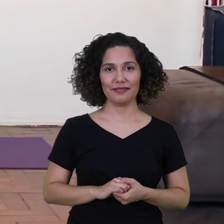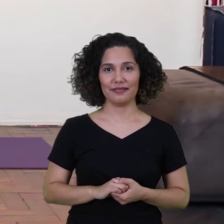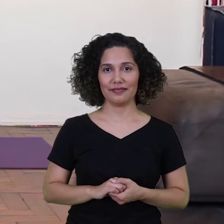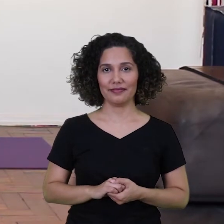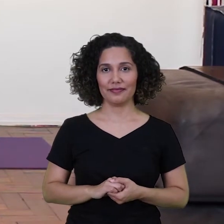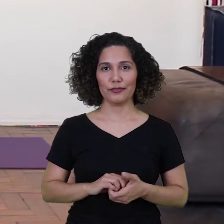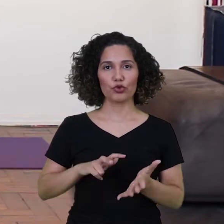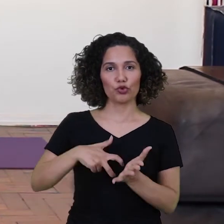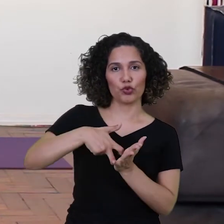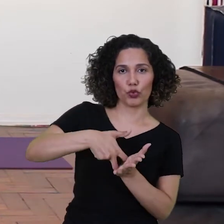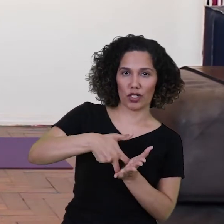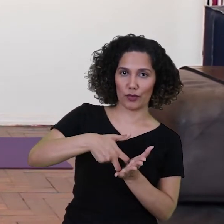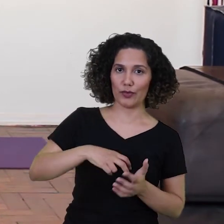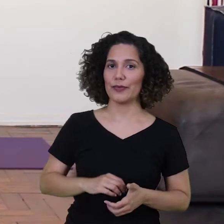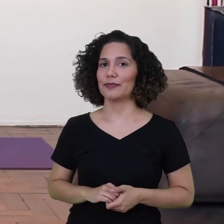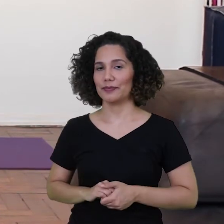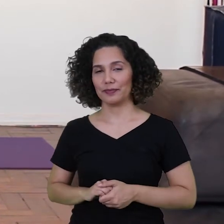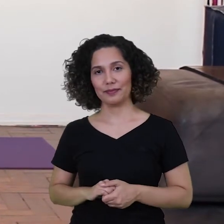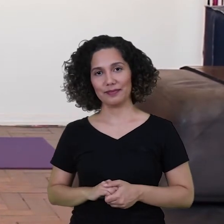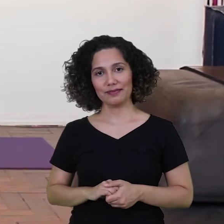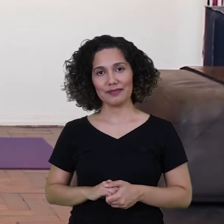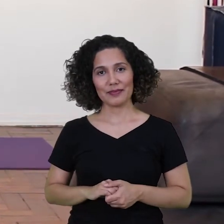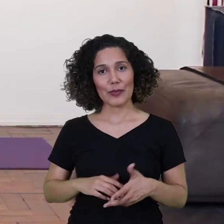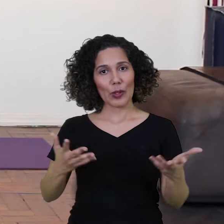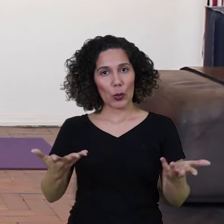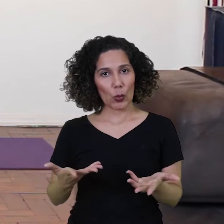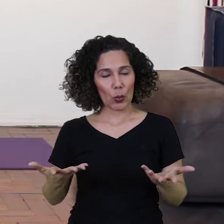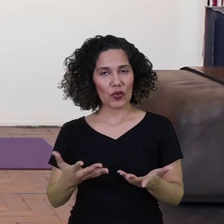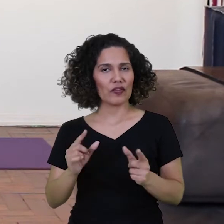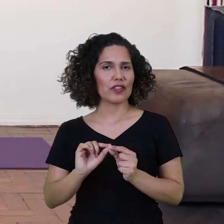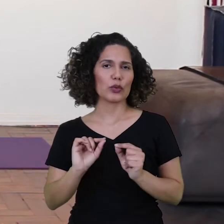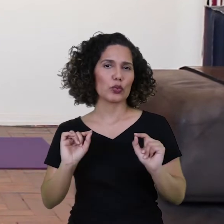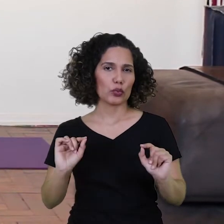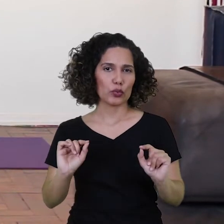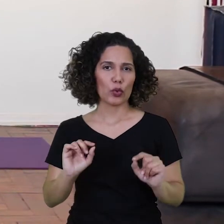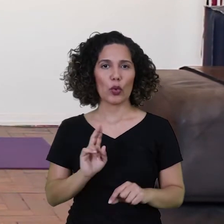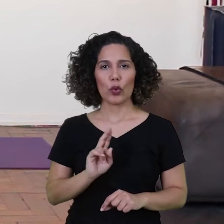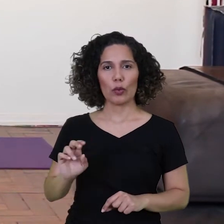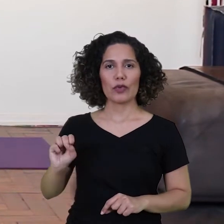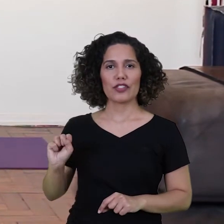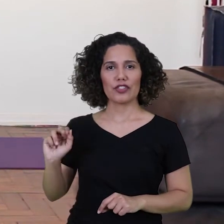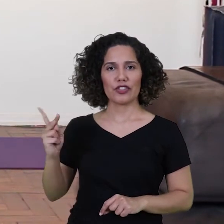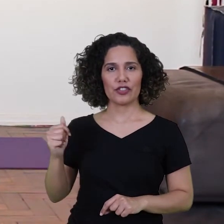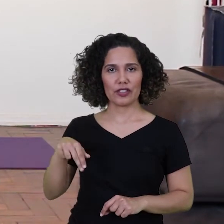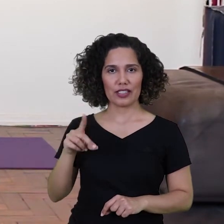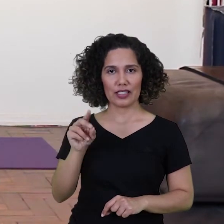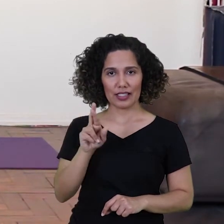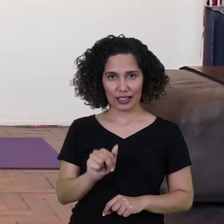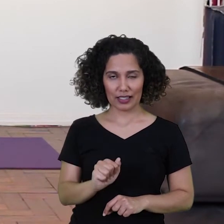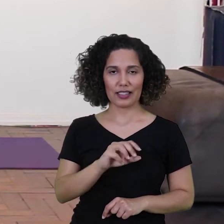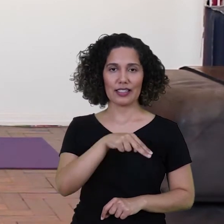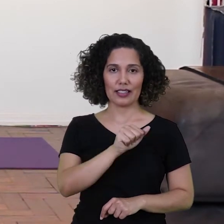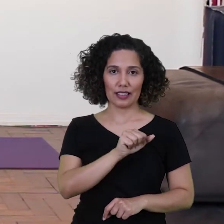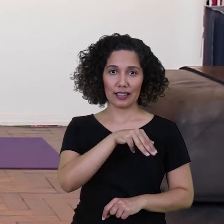A gente vai vir aqui e ficar de joelhos. O que a gente vai fazer aqui chama Chandra Namaskar,